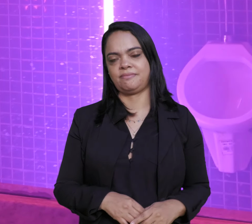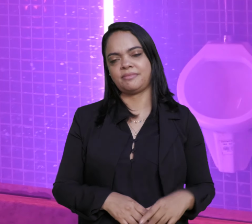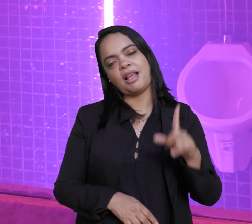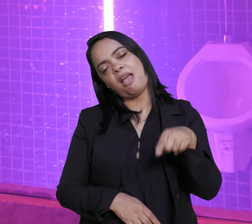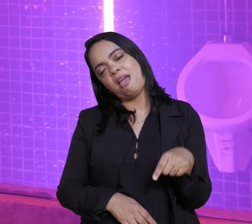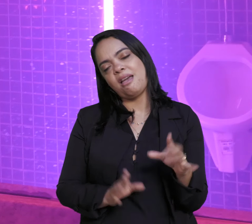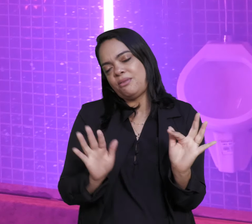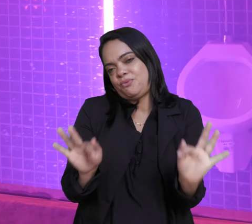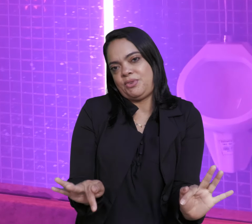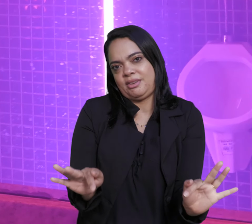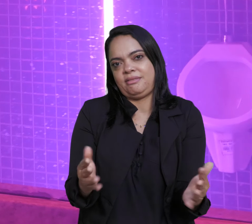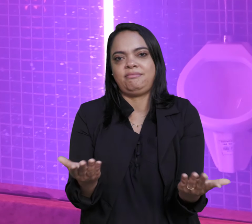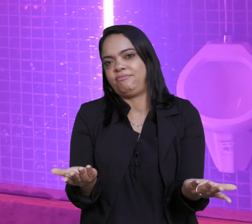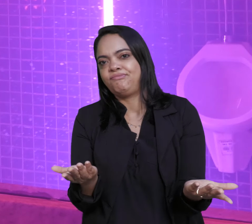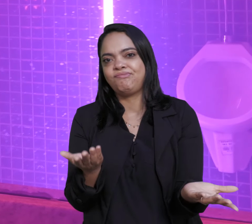É o fim